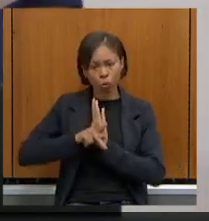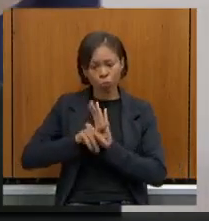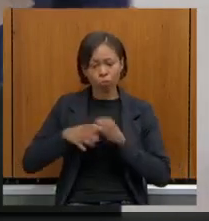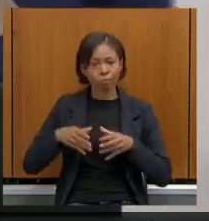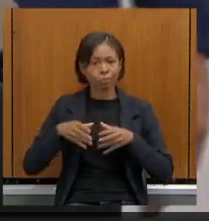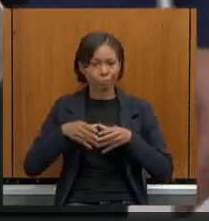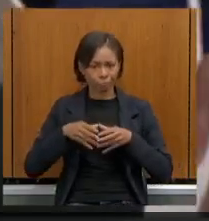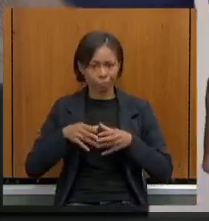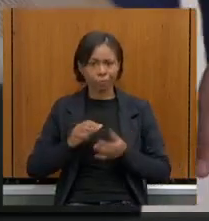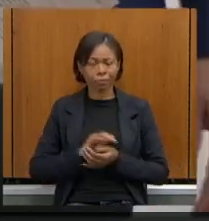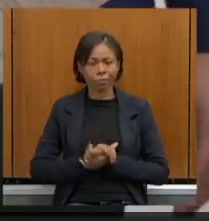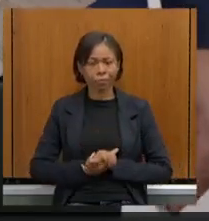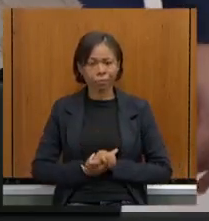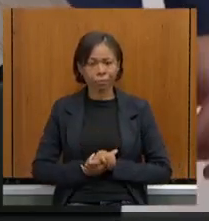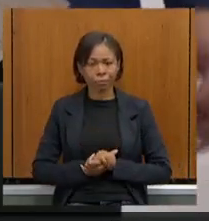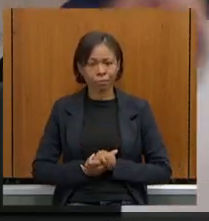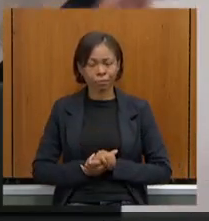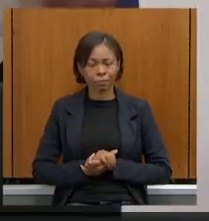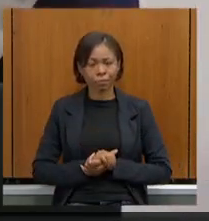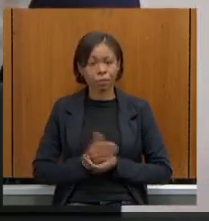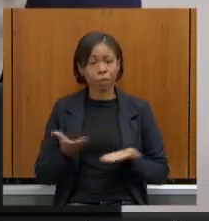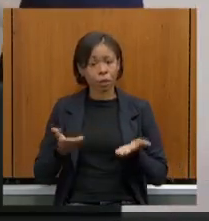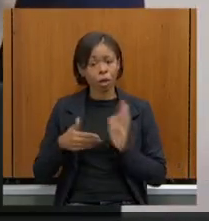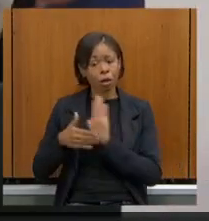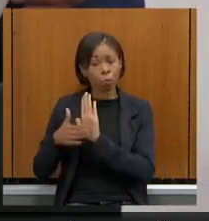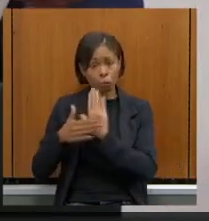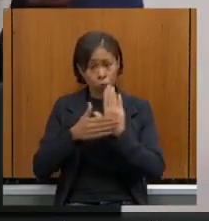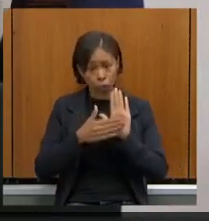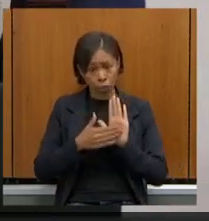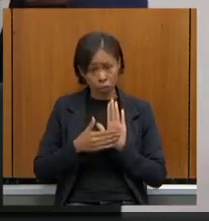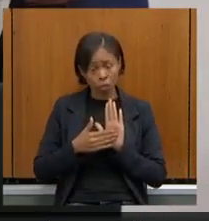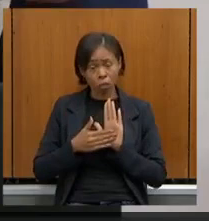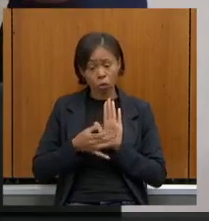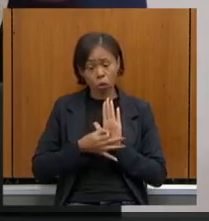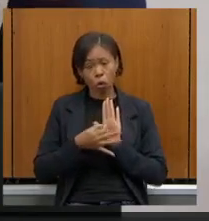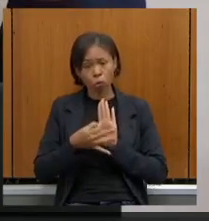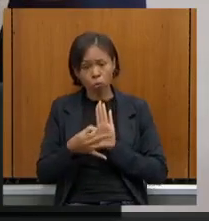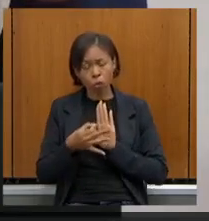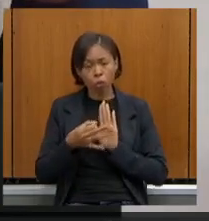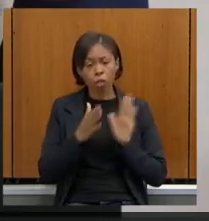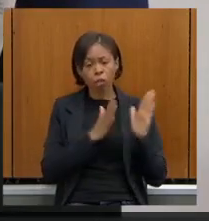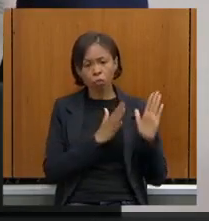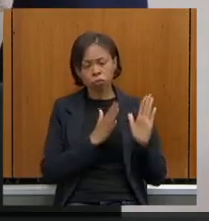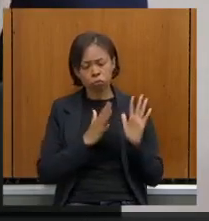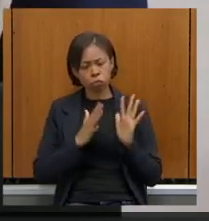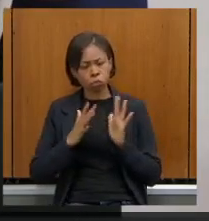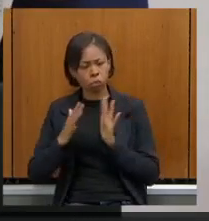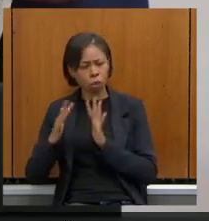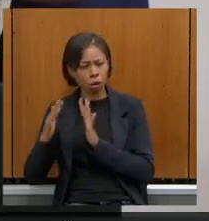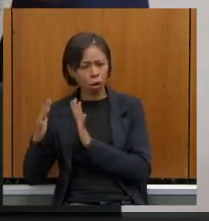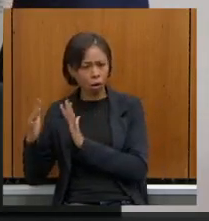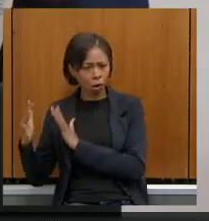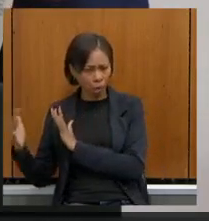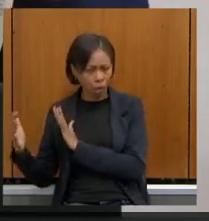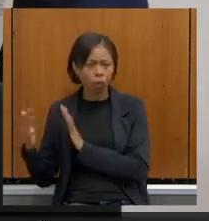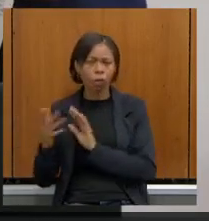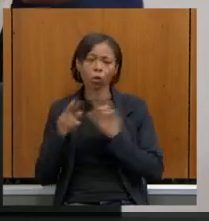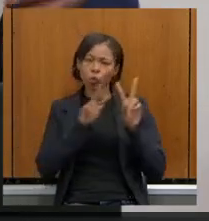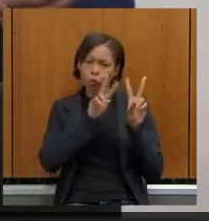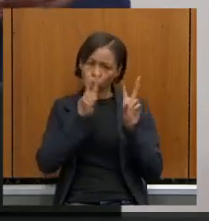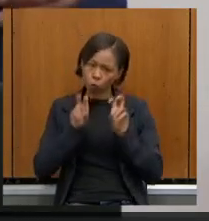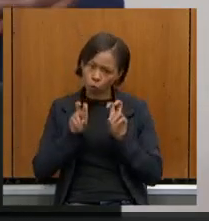neste momento vamos apreciar as proposições apresentadas no decorrer da reunião decorrente do tema